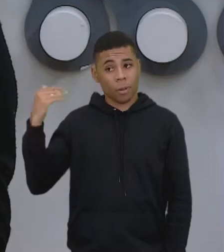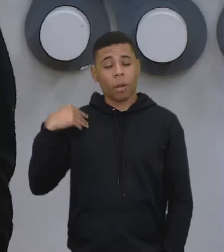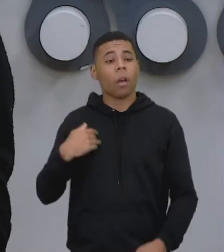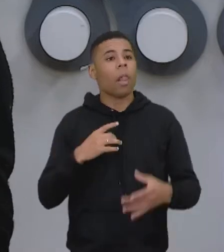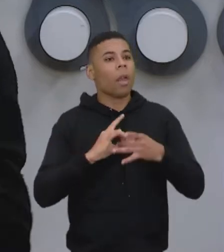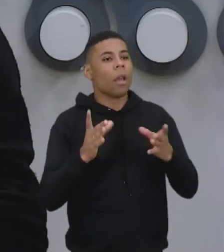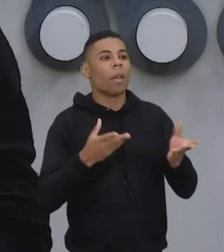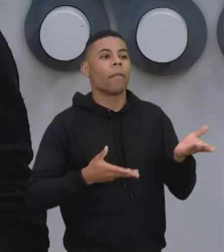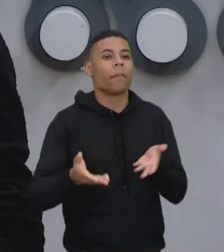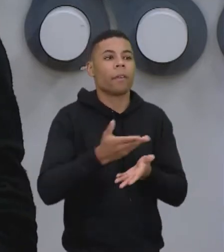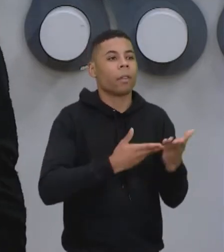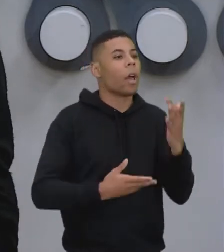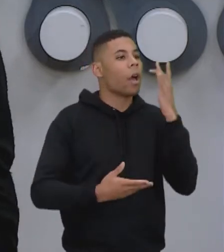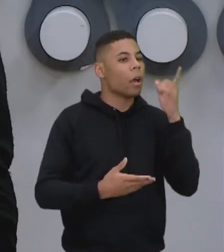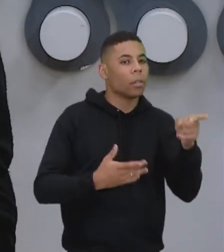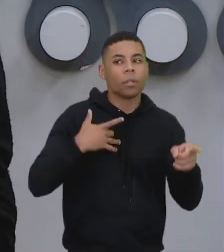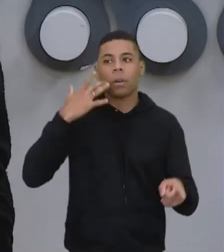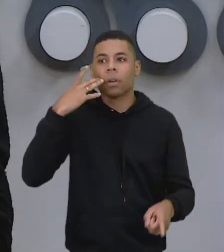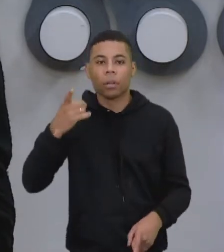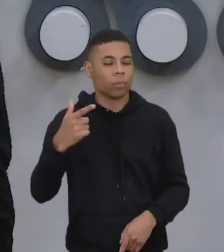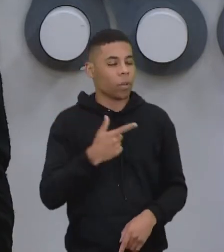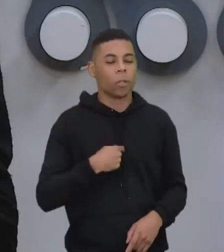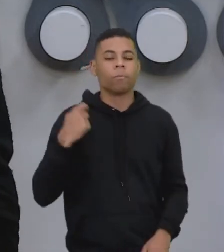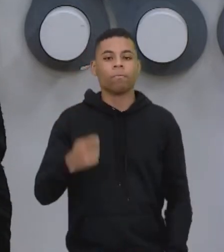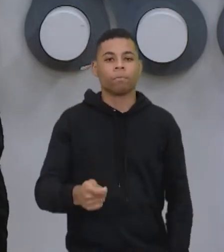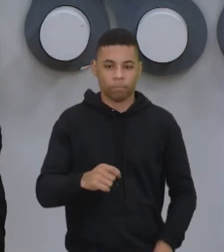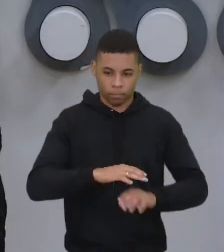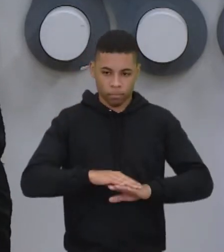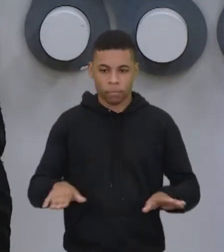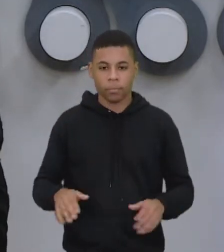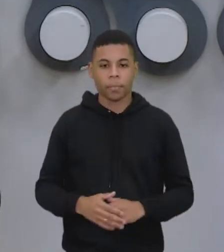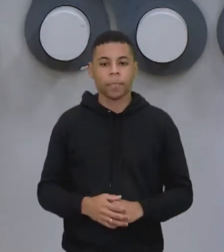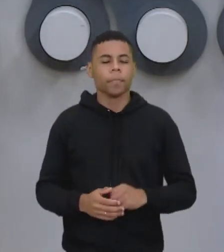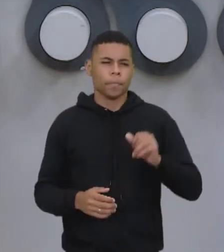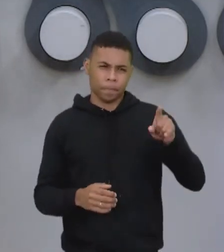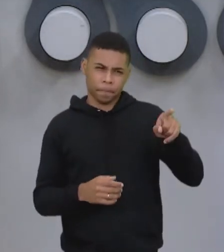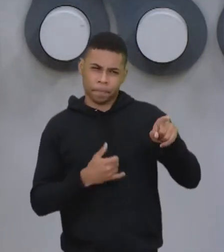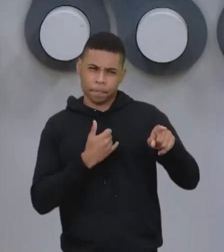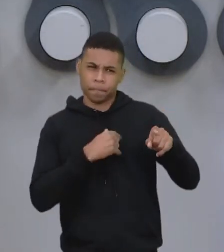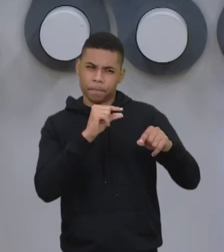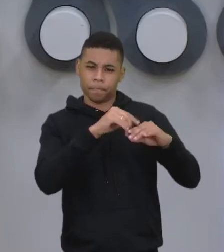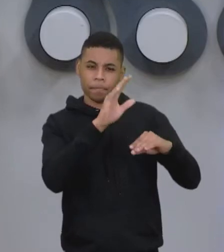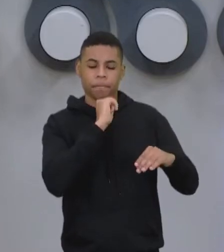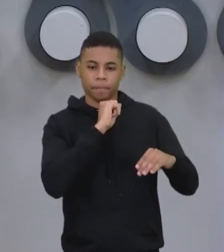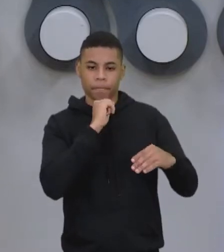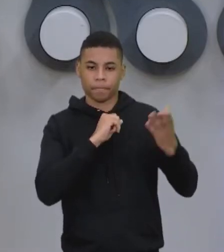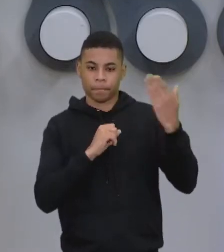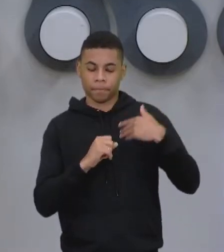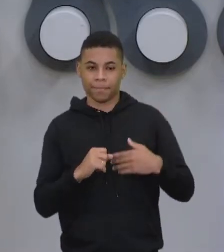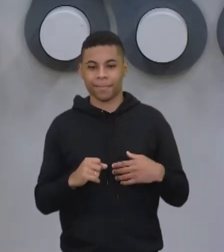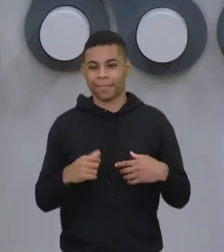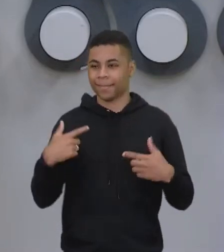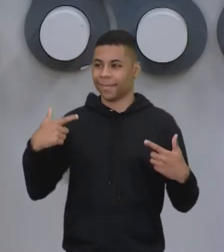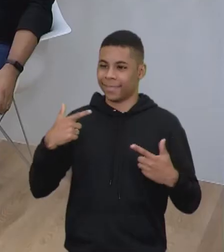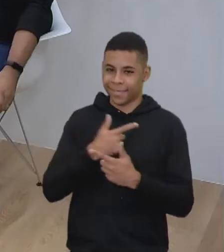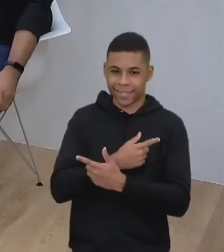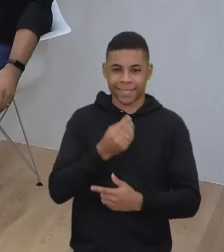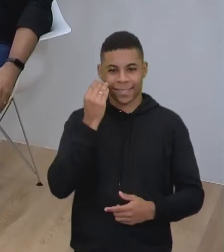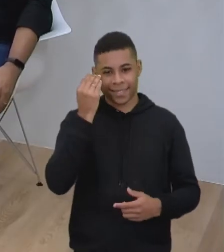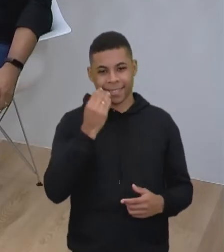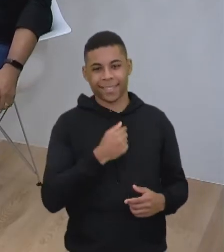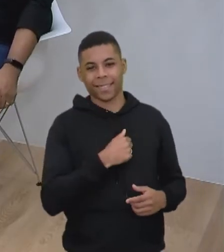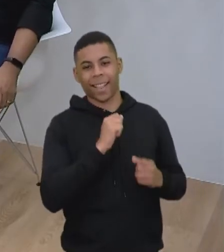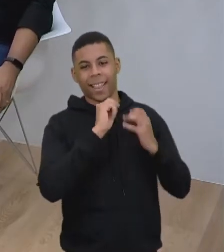Então, e aí, se você lembrar, né, que você é quase da minha idade, é um pouco mais velho, se você lembrar...